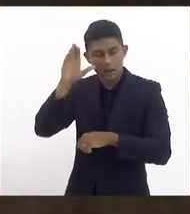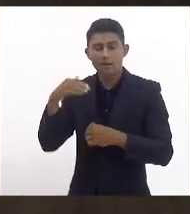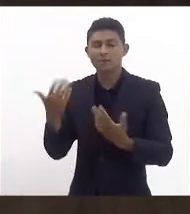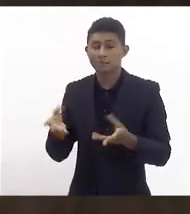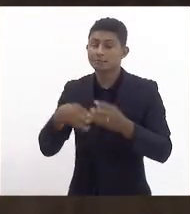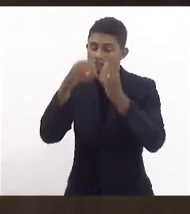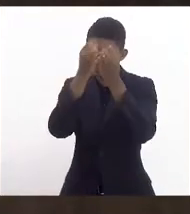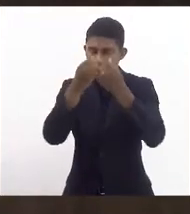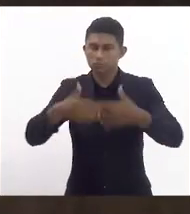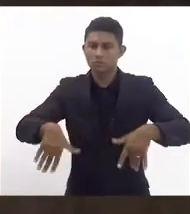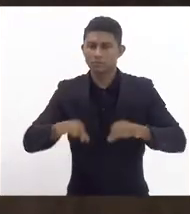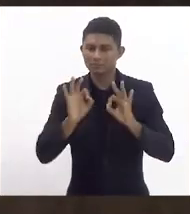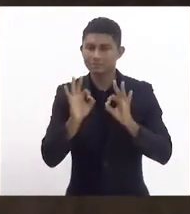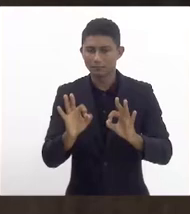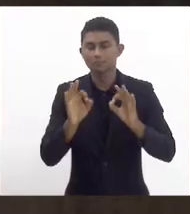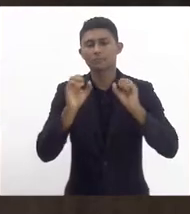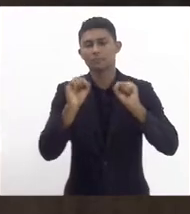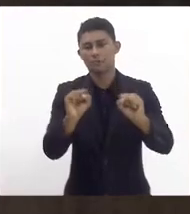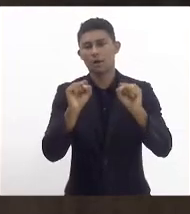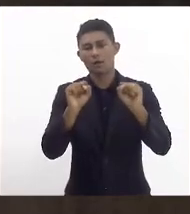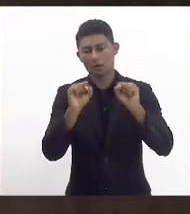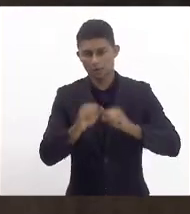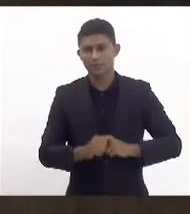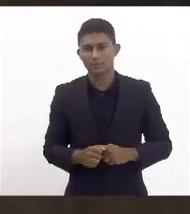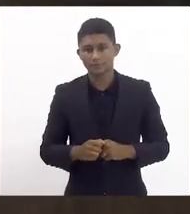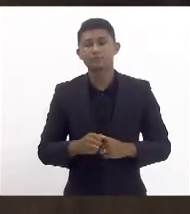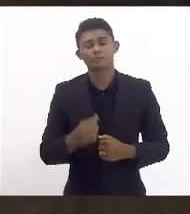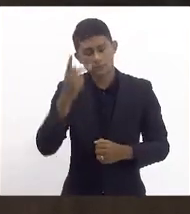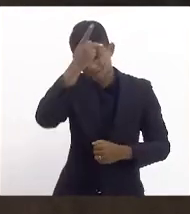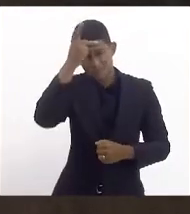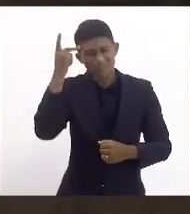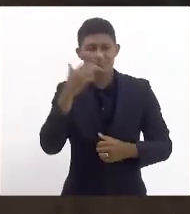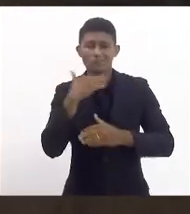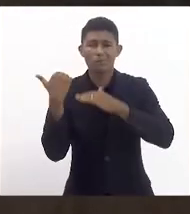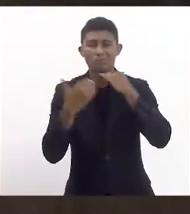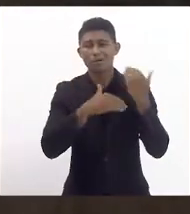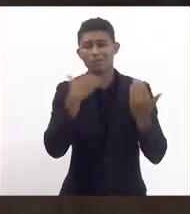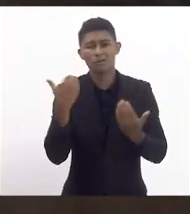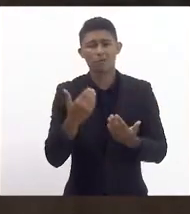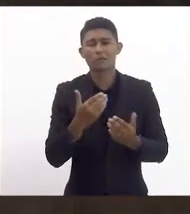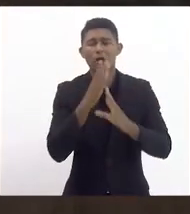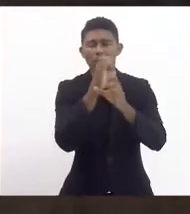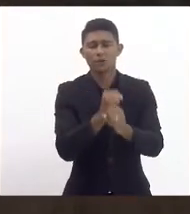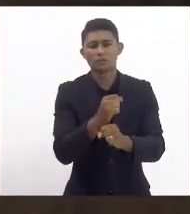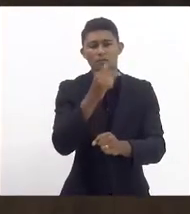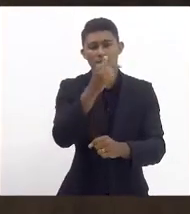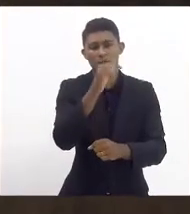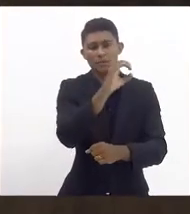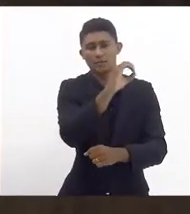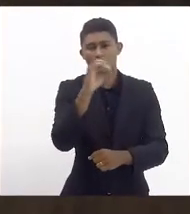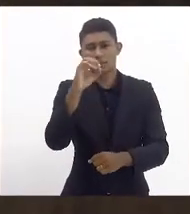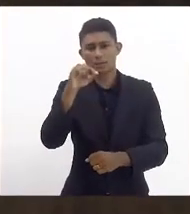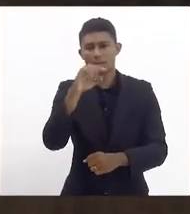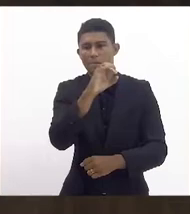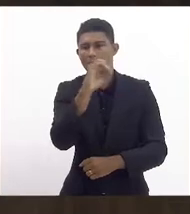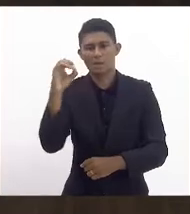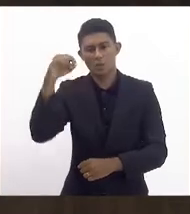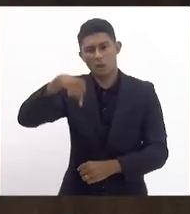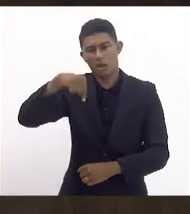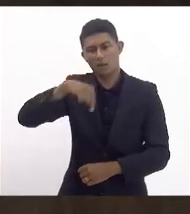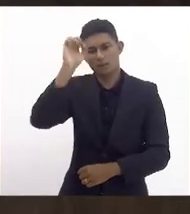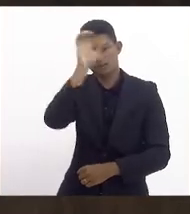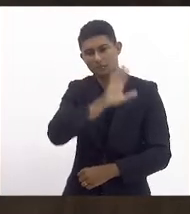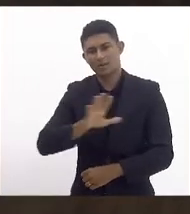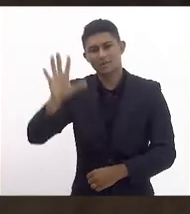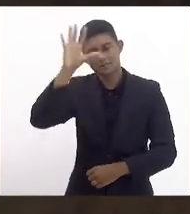processo que foi muito custoso, a custo de 700 mil vidas no Brasil. E aí é importante dizer também que